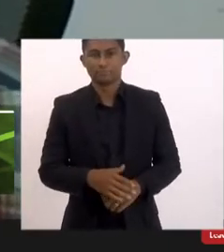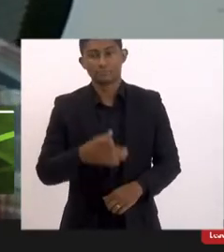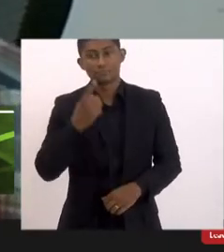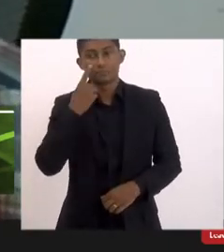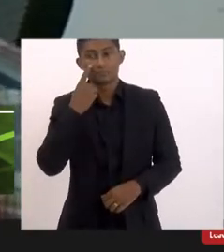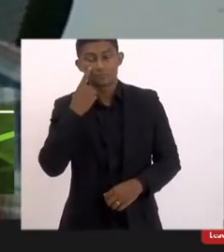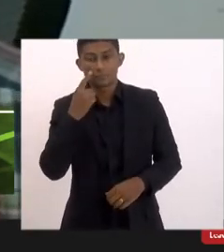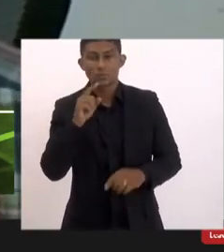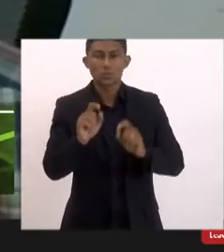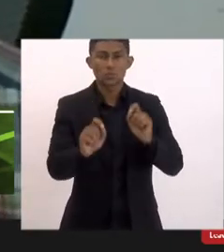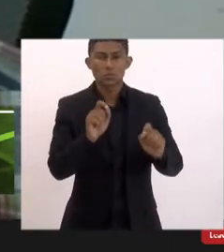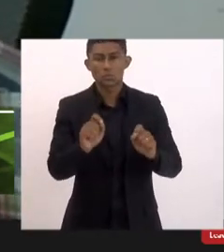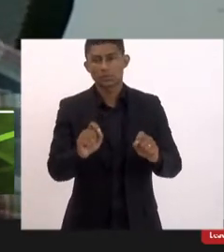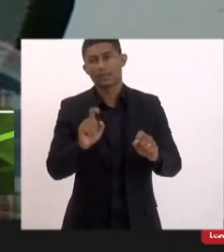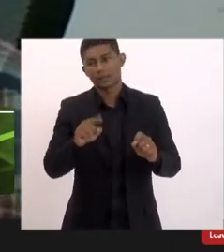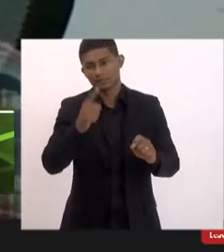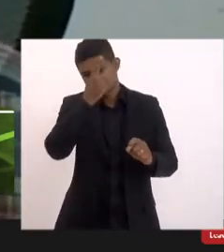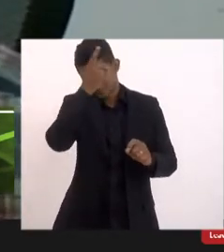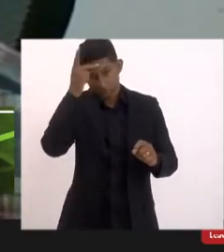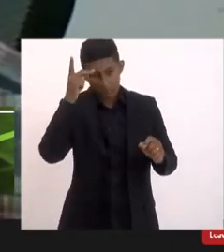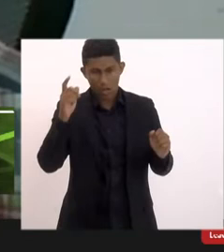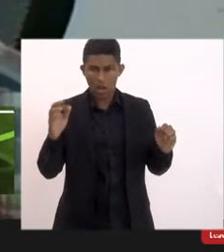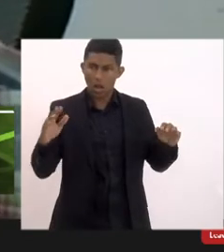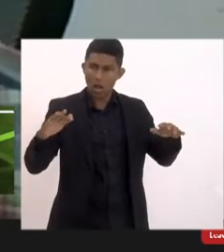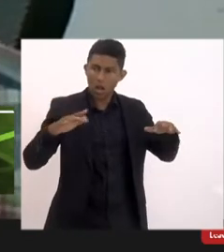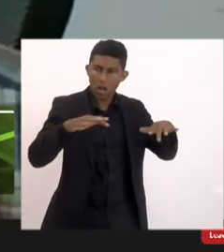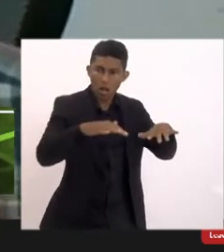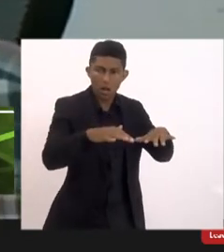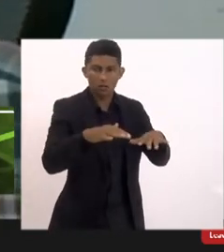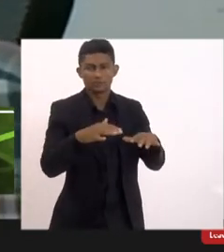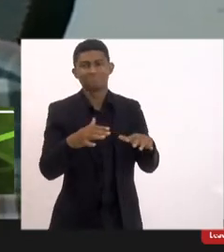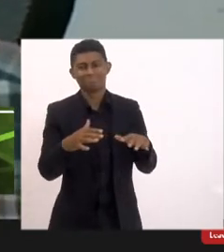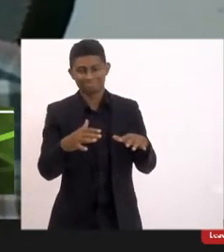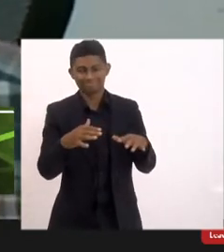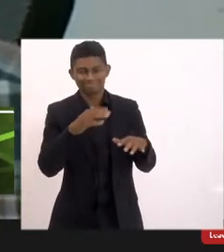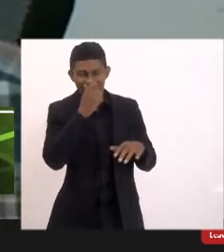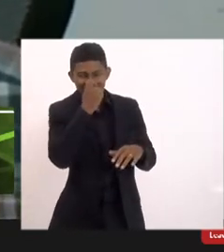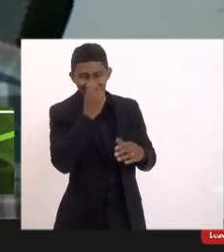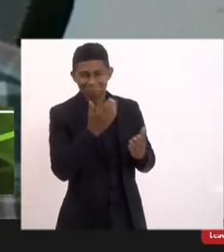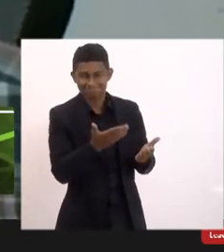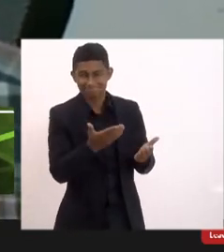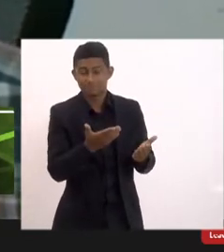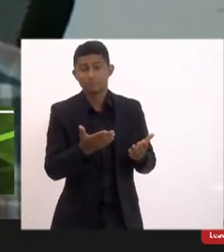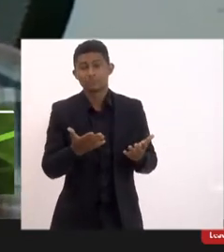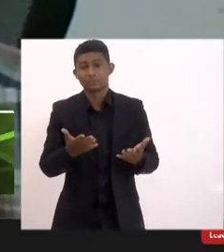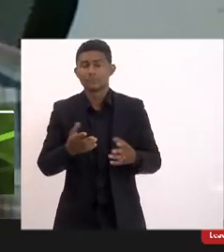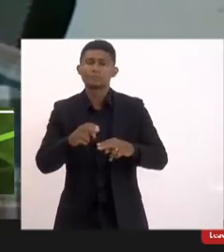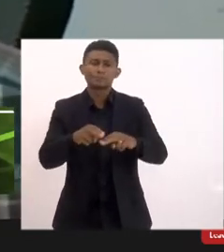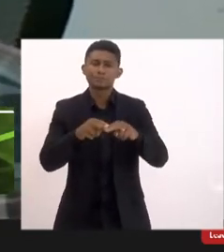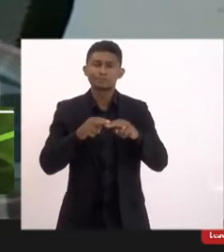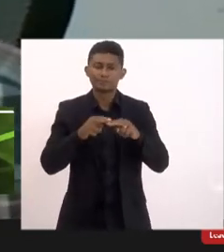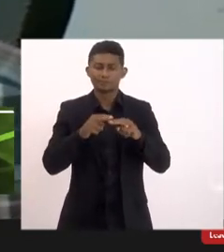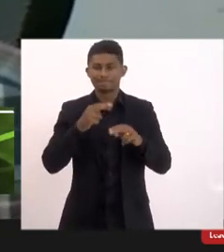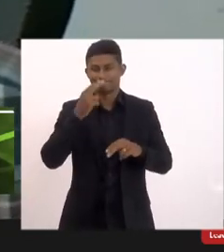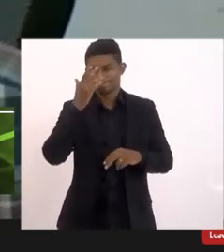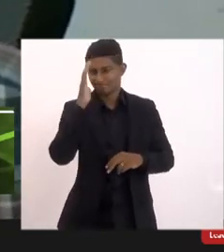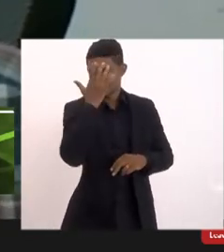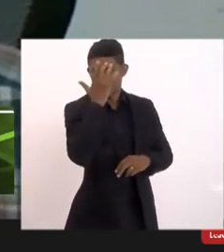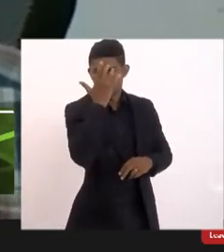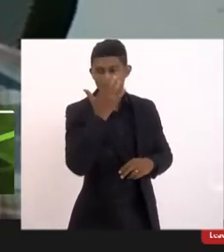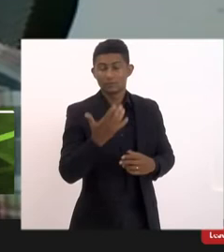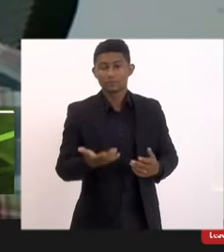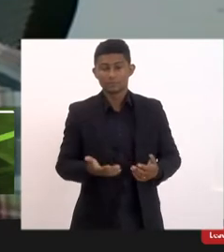para chamar a atenção que pode ter algum recrudescimento no futuro, aí, nos próximos 15, 20 dias ou